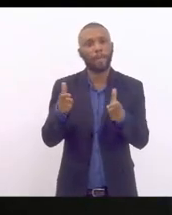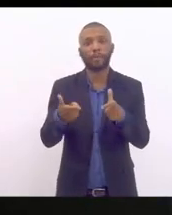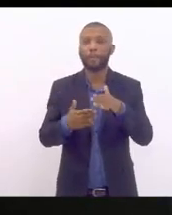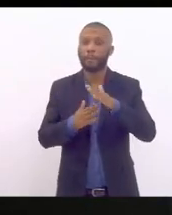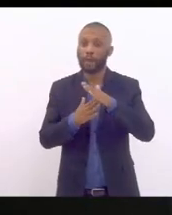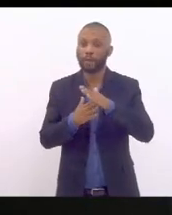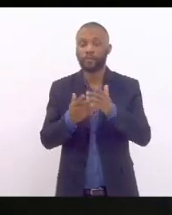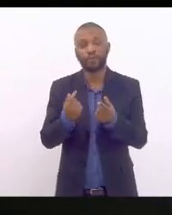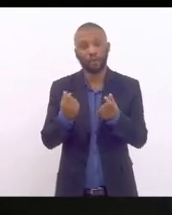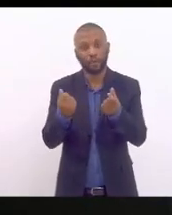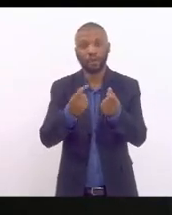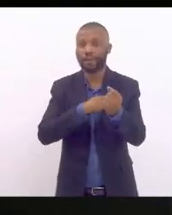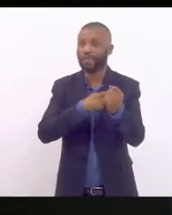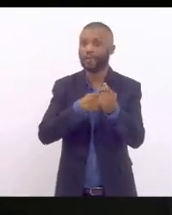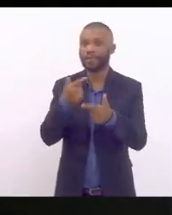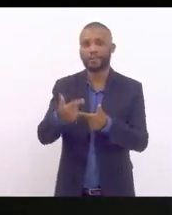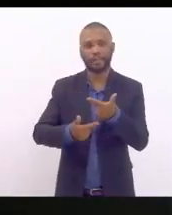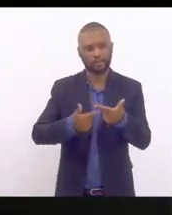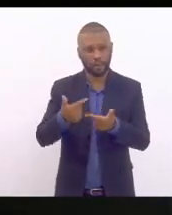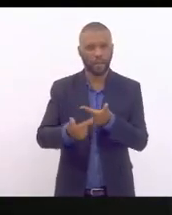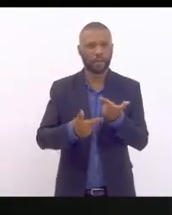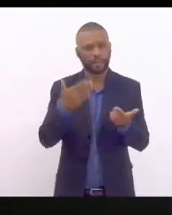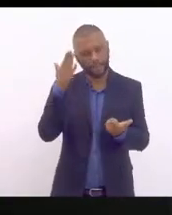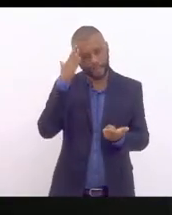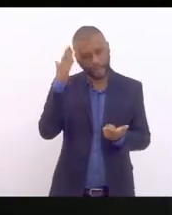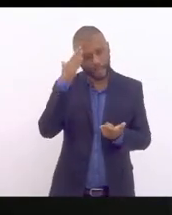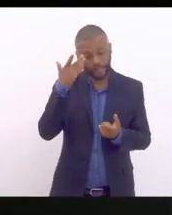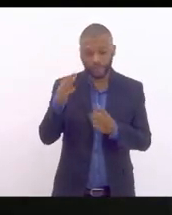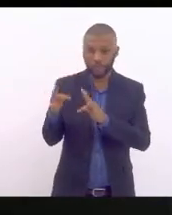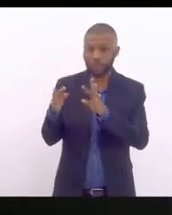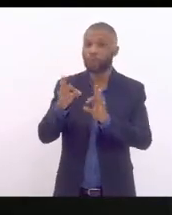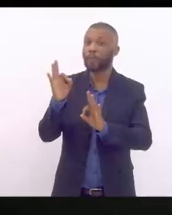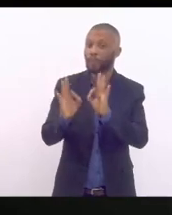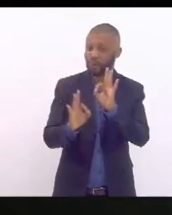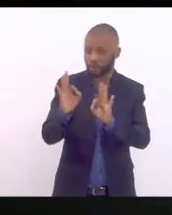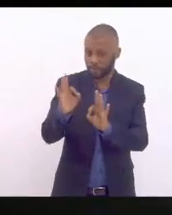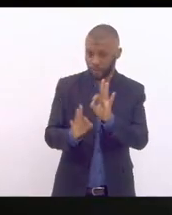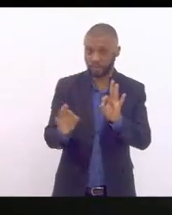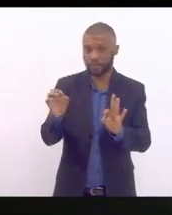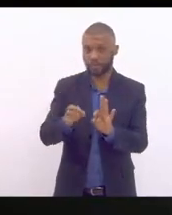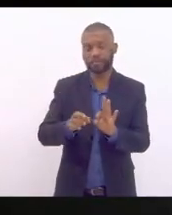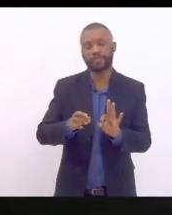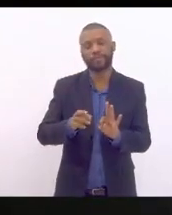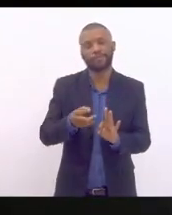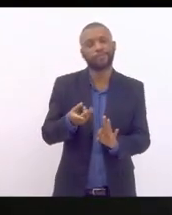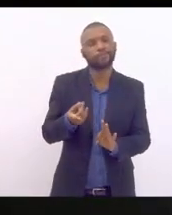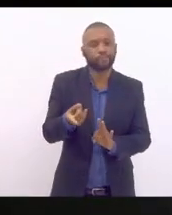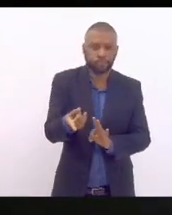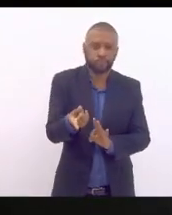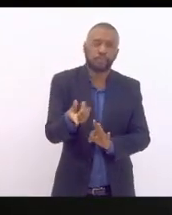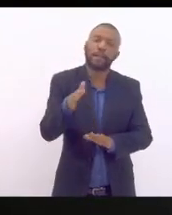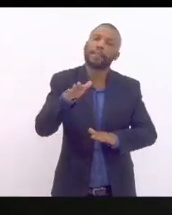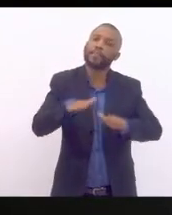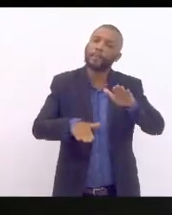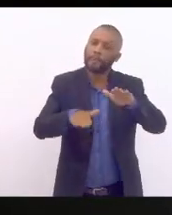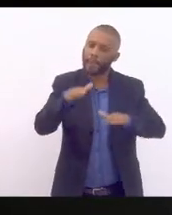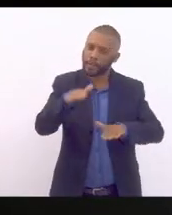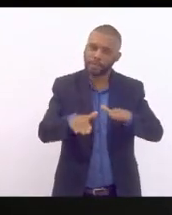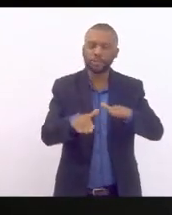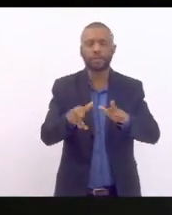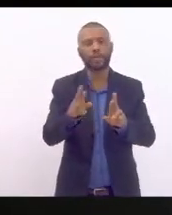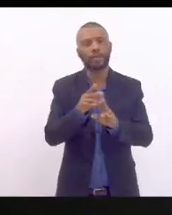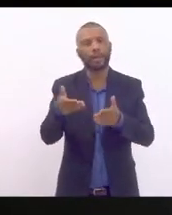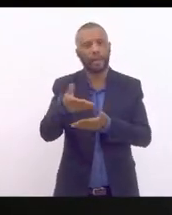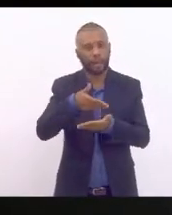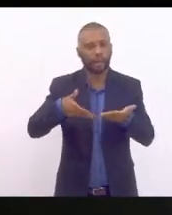do valor da força de trabalho e a gente sabe que todo o projecto soberano de desenvolvimento como a longo prazo depende dessa